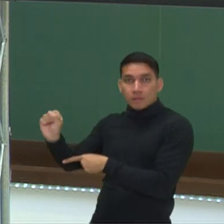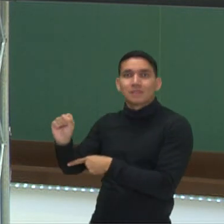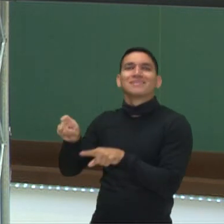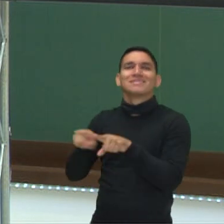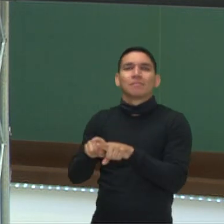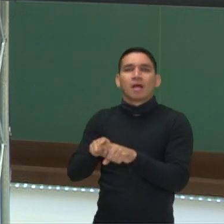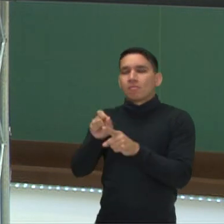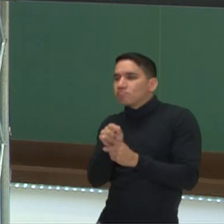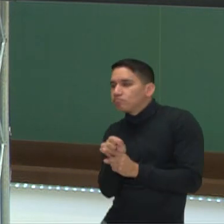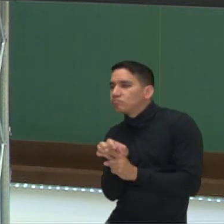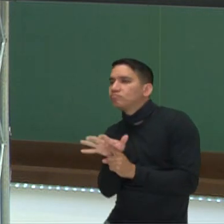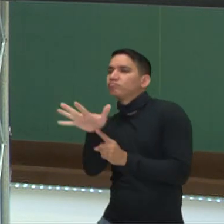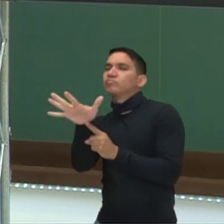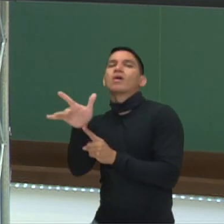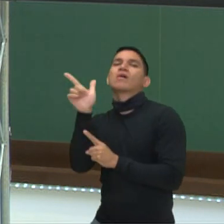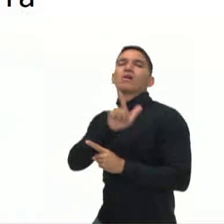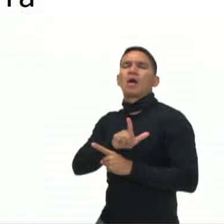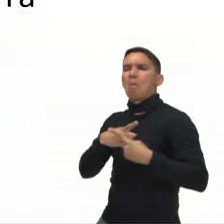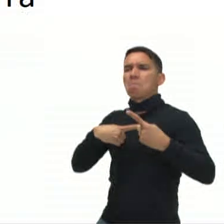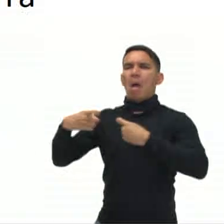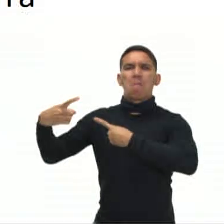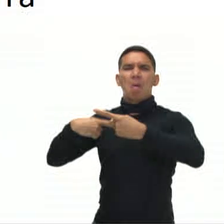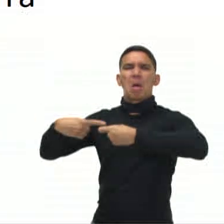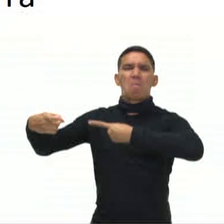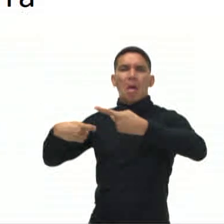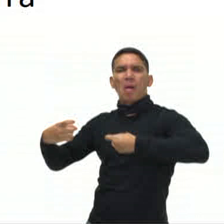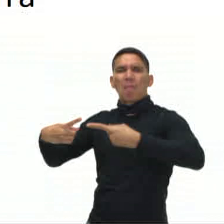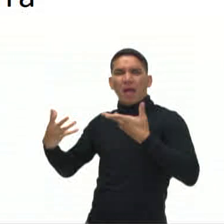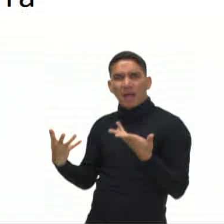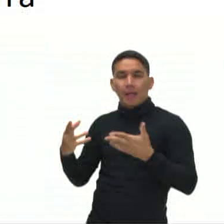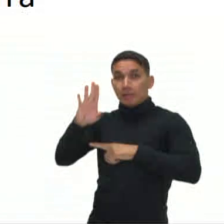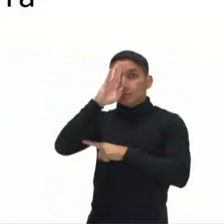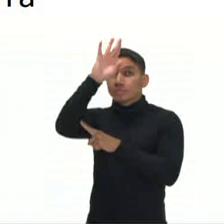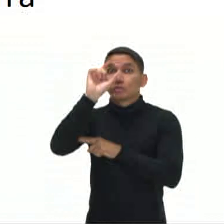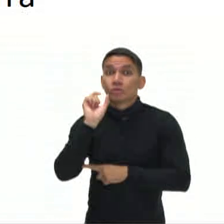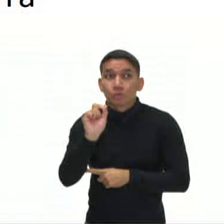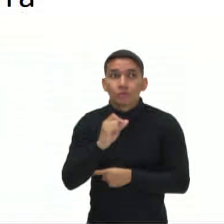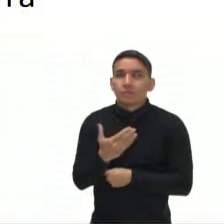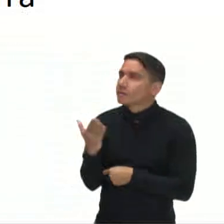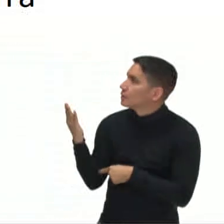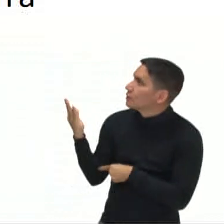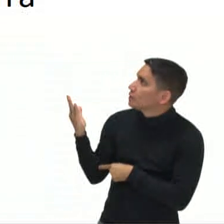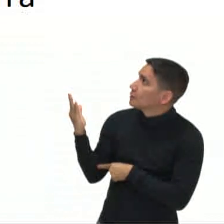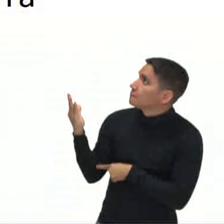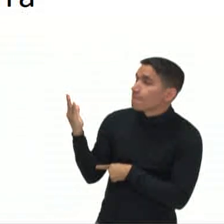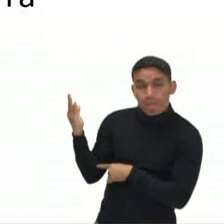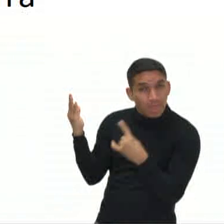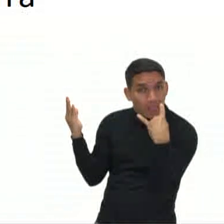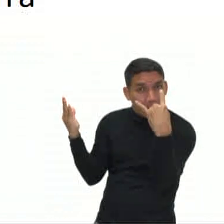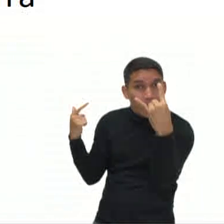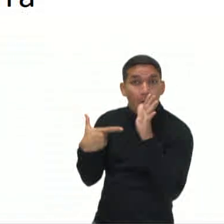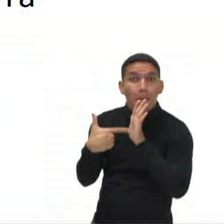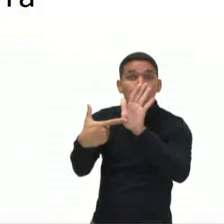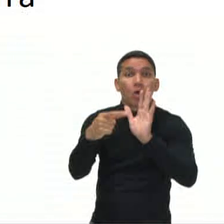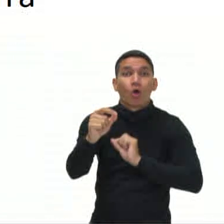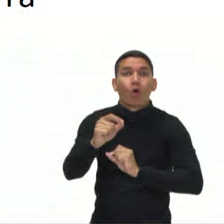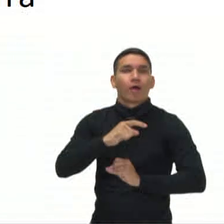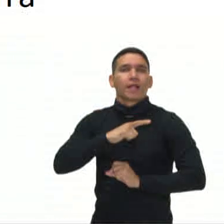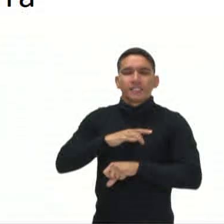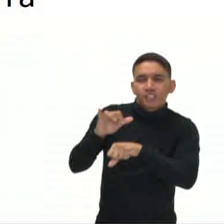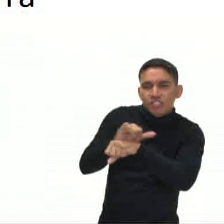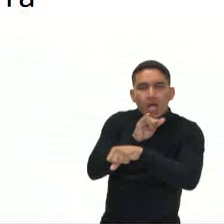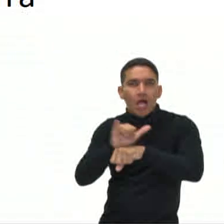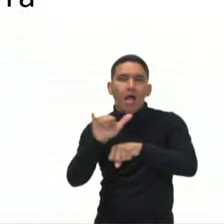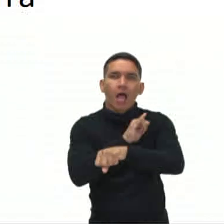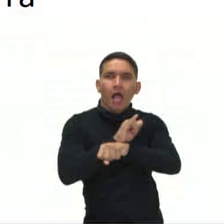várias frentes abertas de luta. Principalmente, esse mapa destaca para você a tática